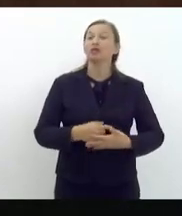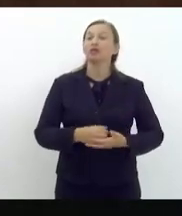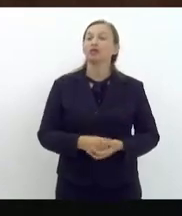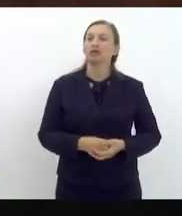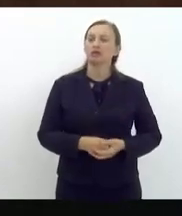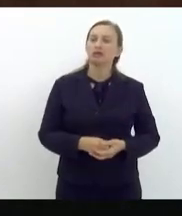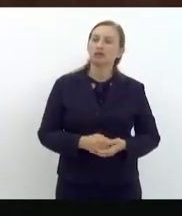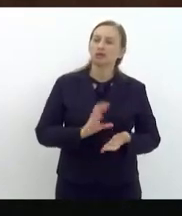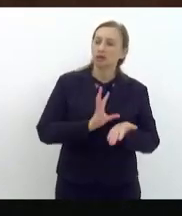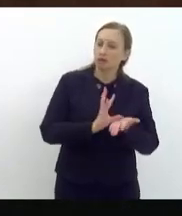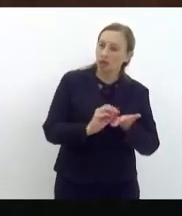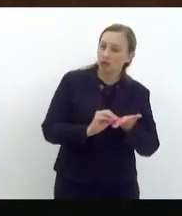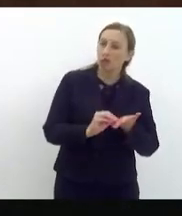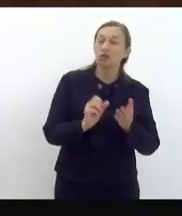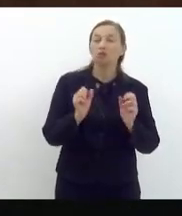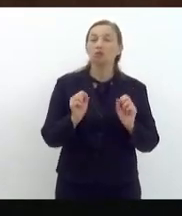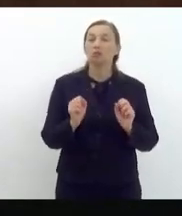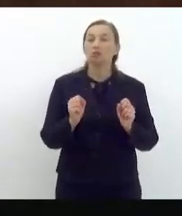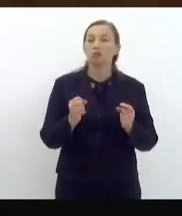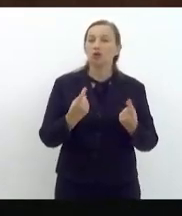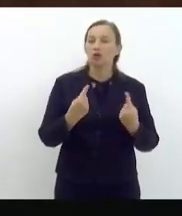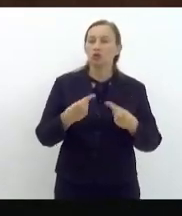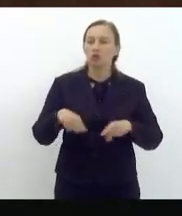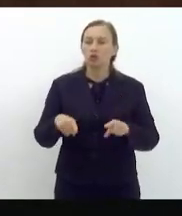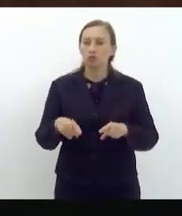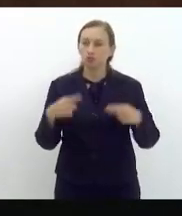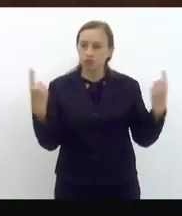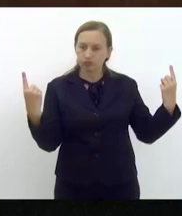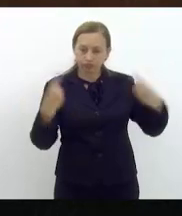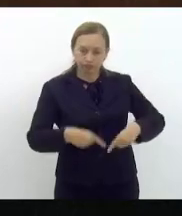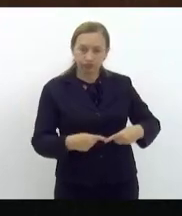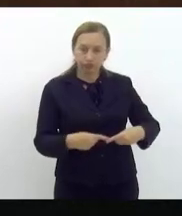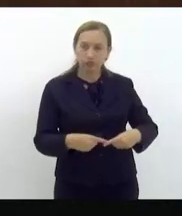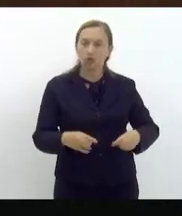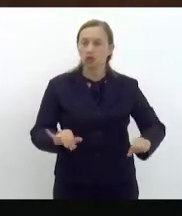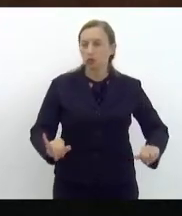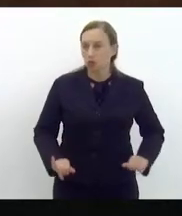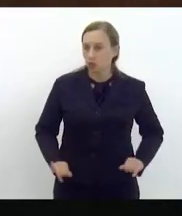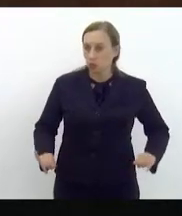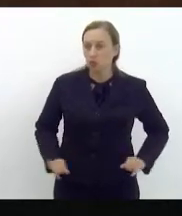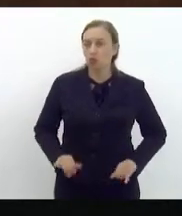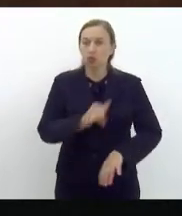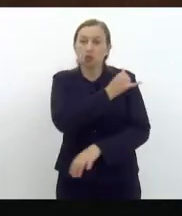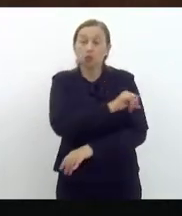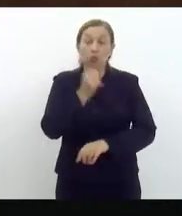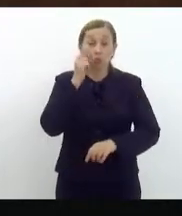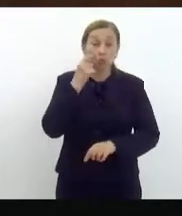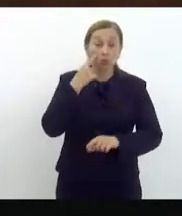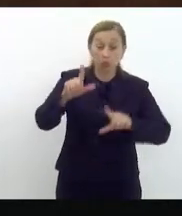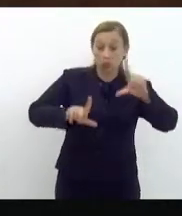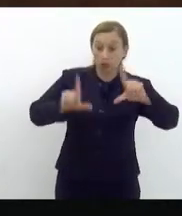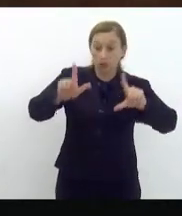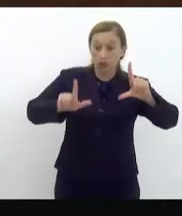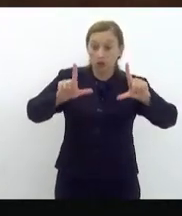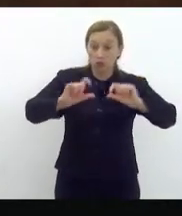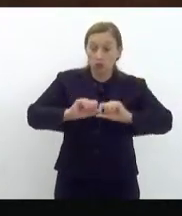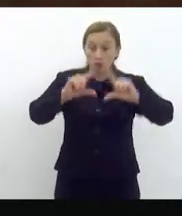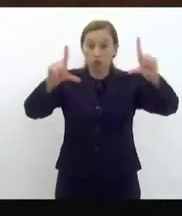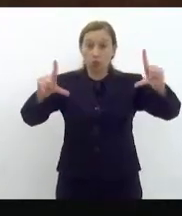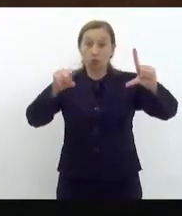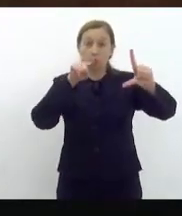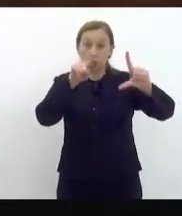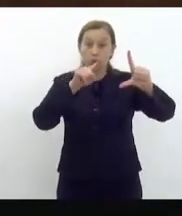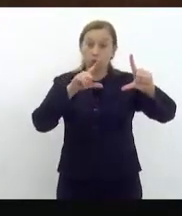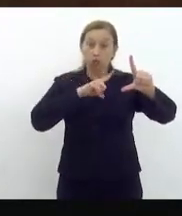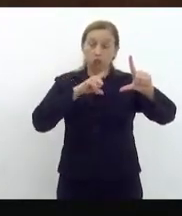para que possamos enfrentar os desafios que o Estado do Rio de Janeiro vem sofrendo muito e, quando você liga a televisão, o que se mais tem na pauta